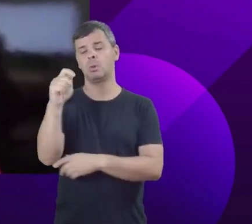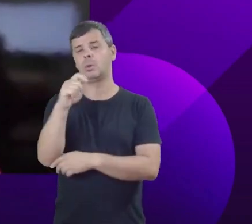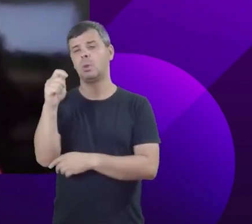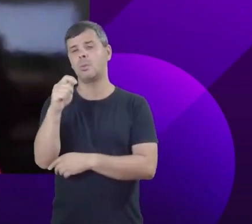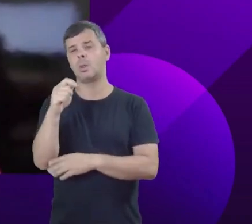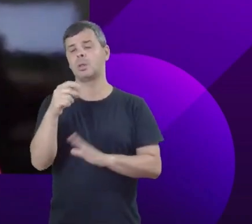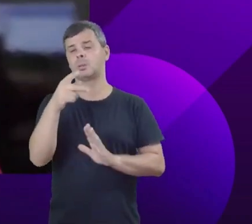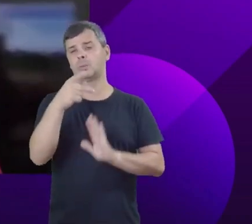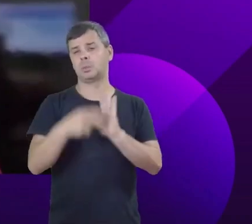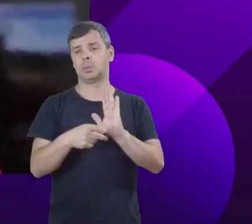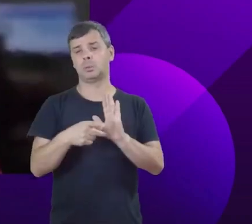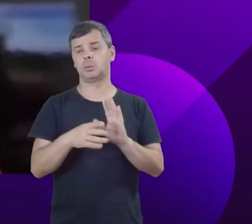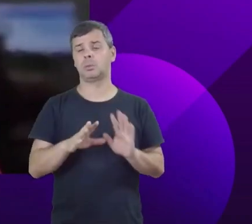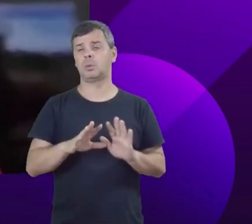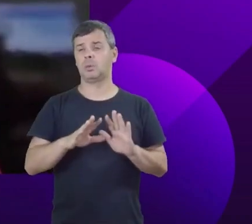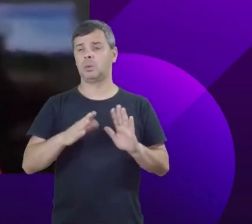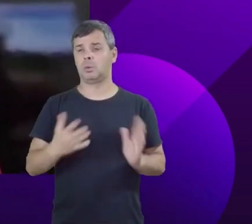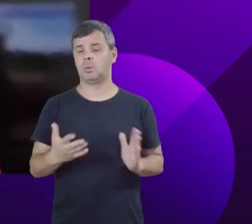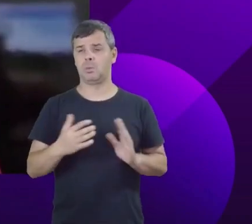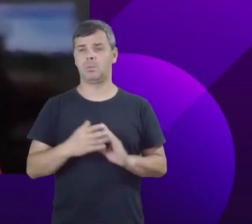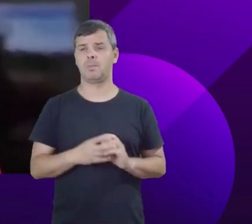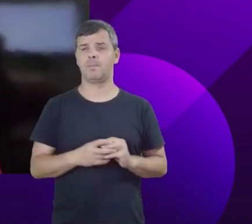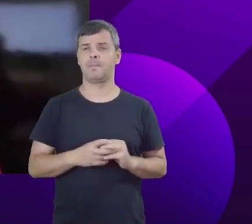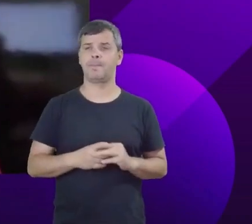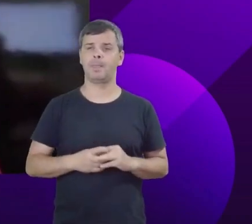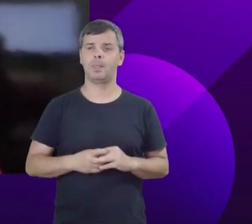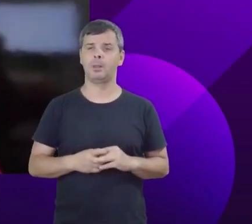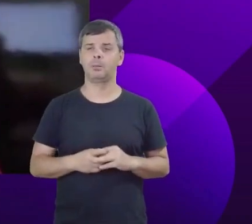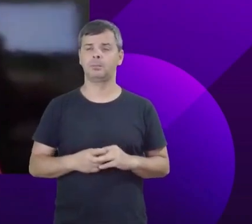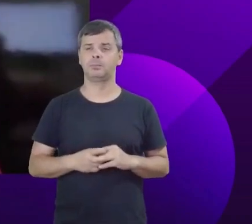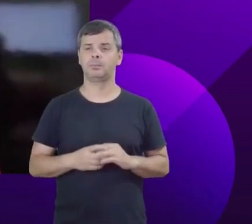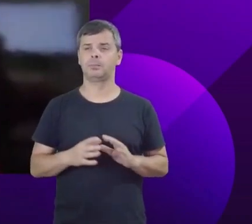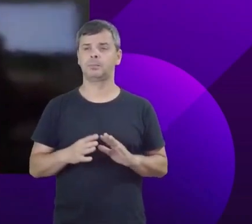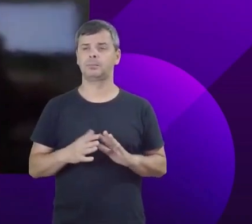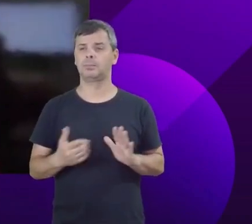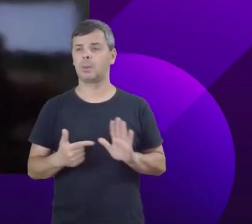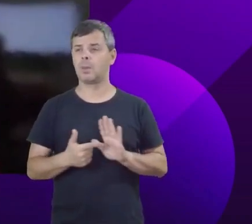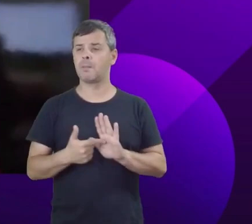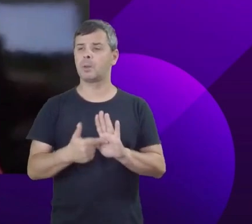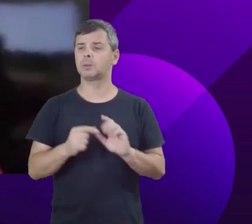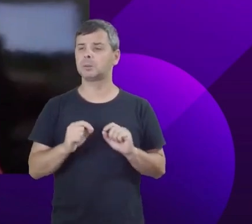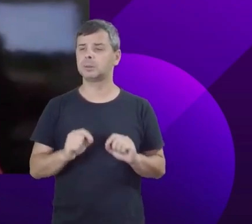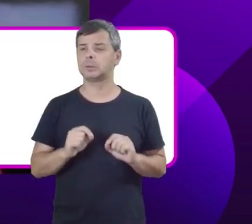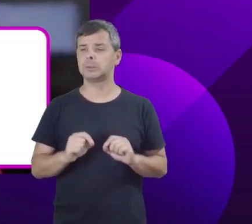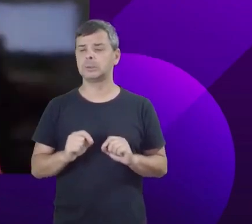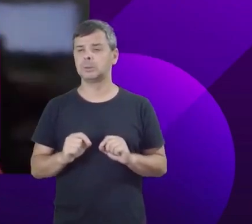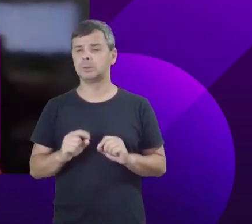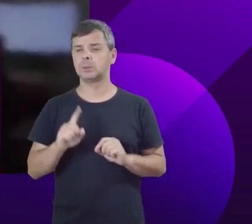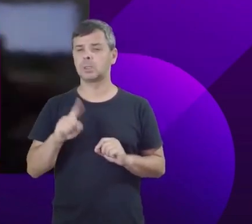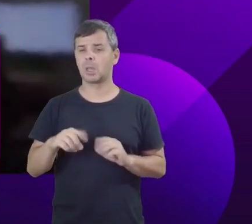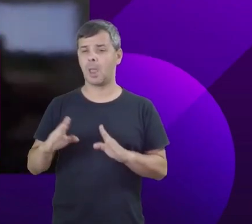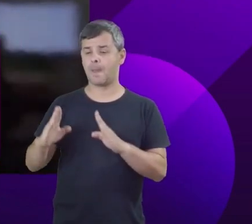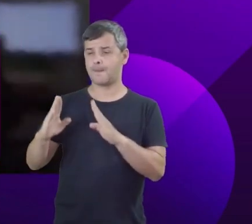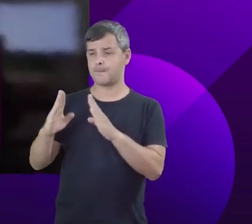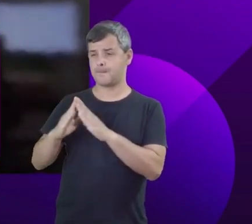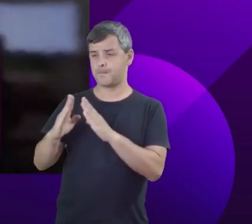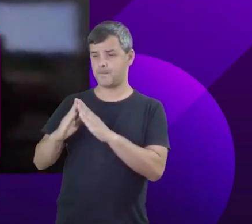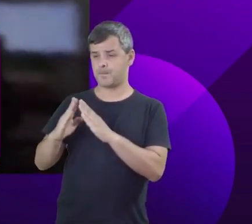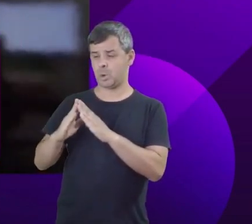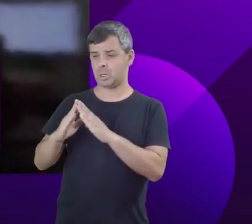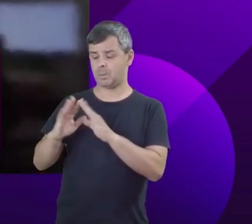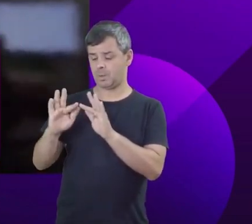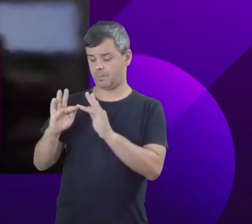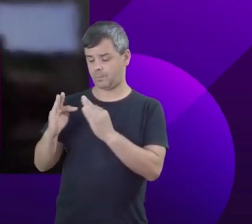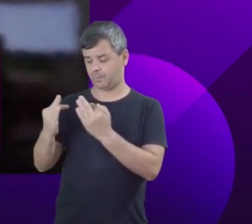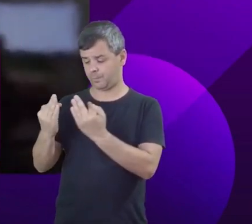Esse programa, então, ele traz uma questão que é a moradia para as famílias, né,